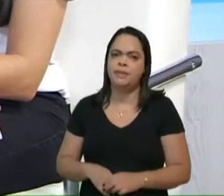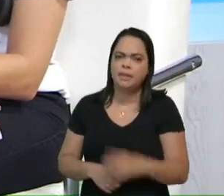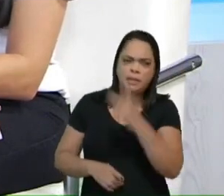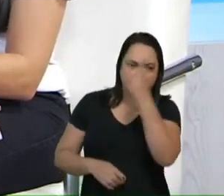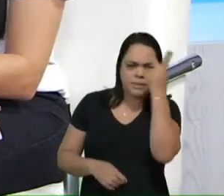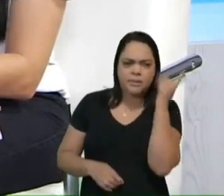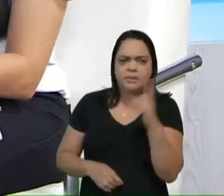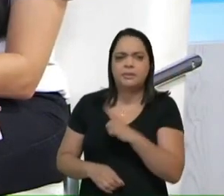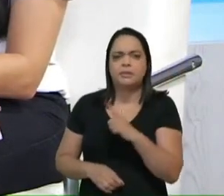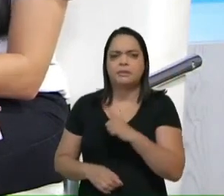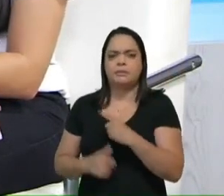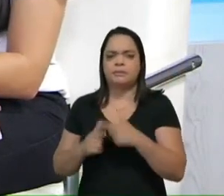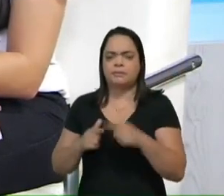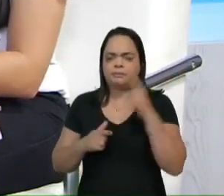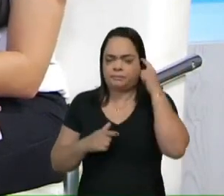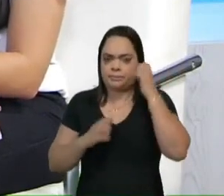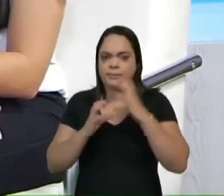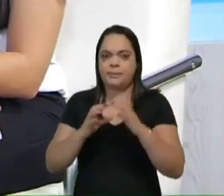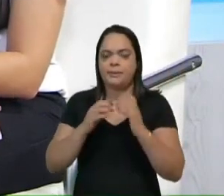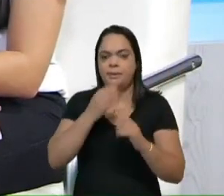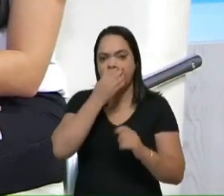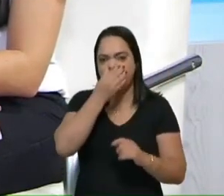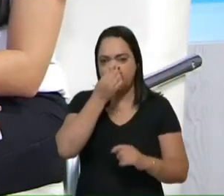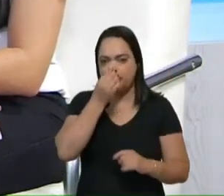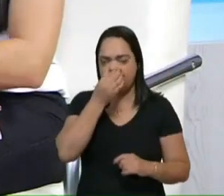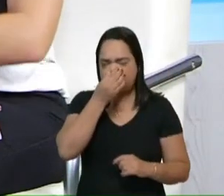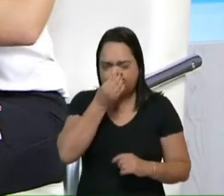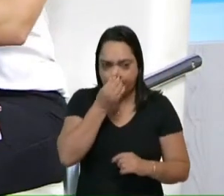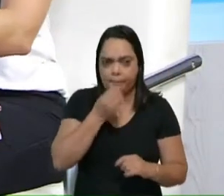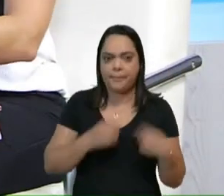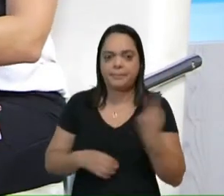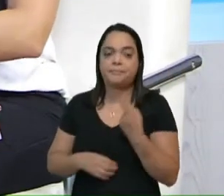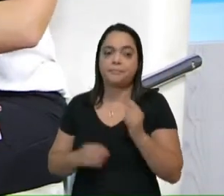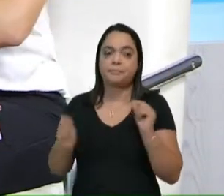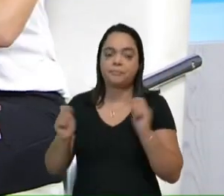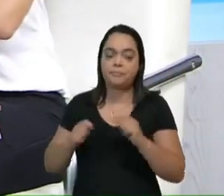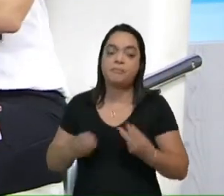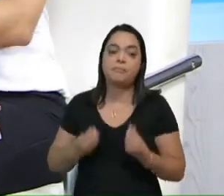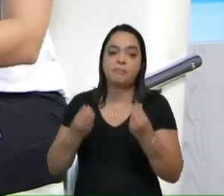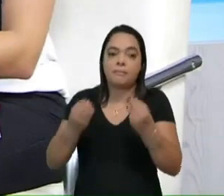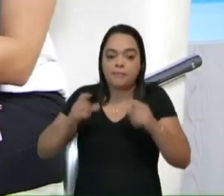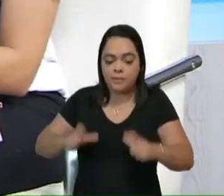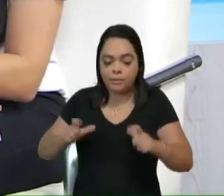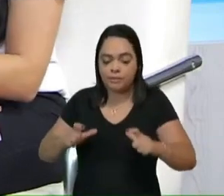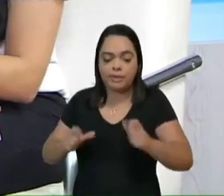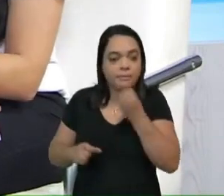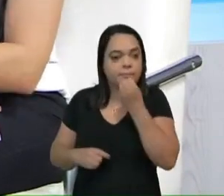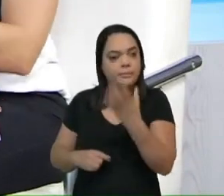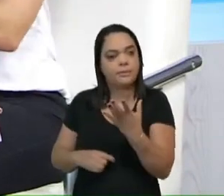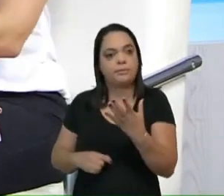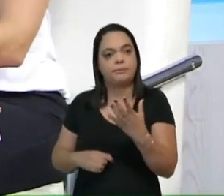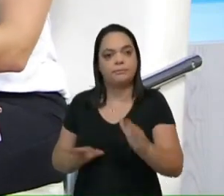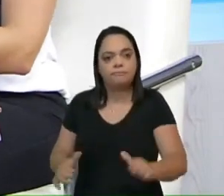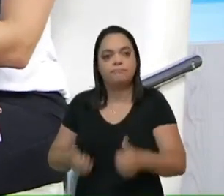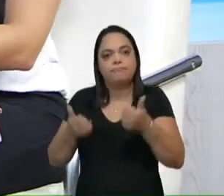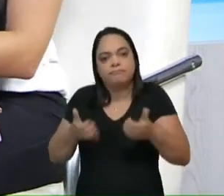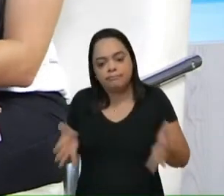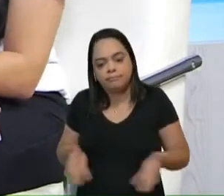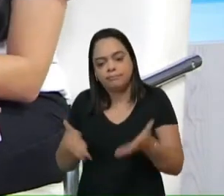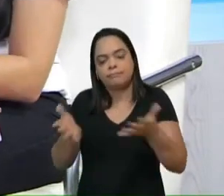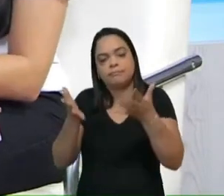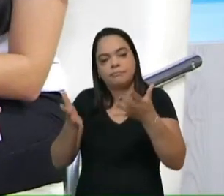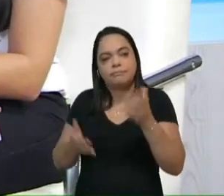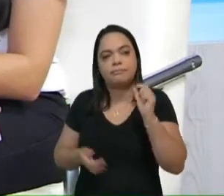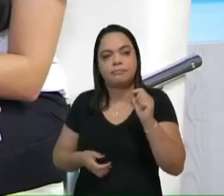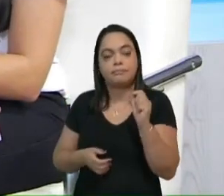acometimento neurológico né Aline eh a gente propiciar né um ambiente favorável para de estímulos favoráveis